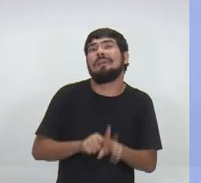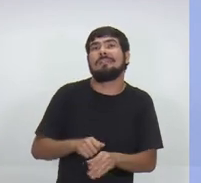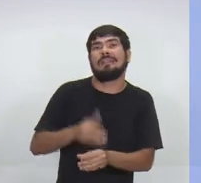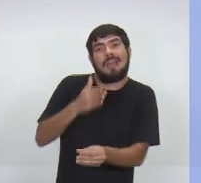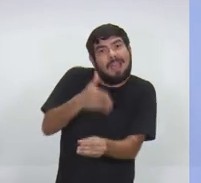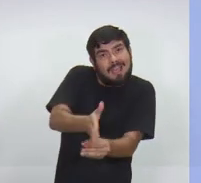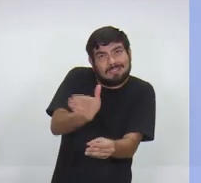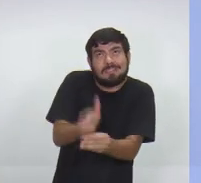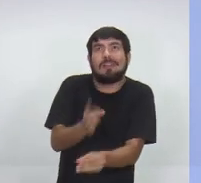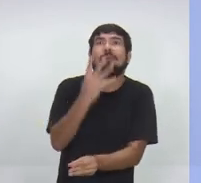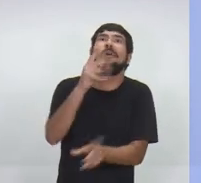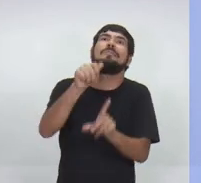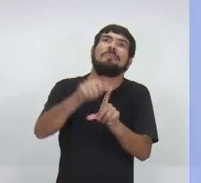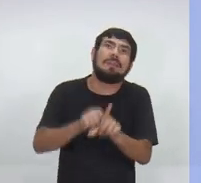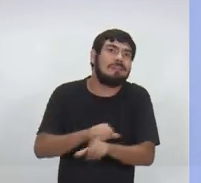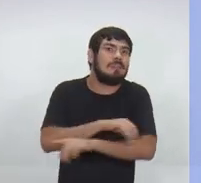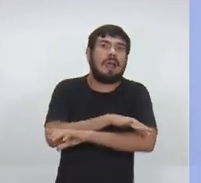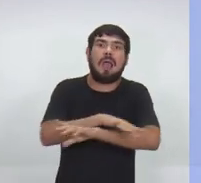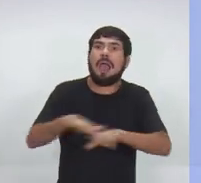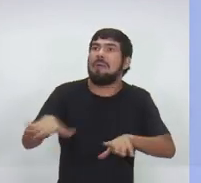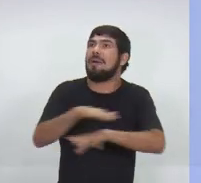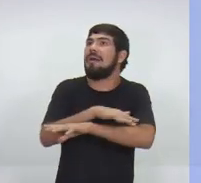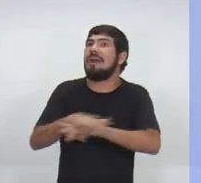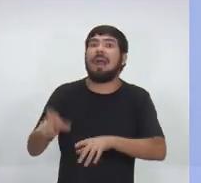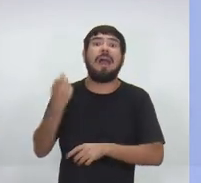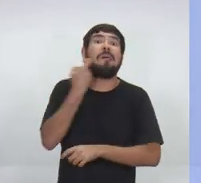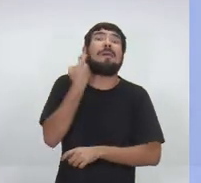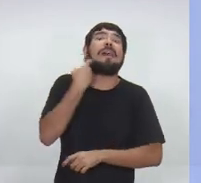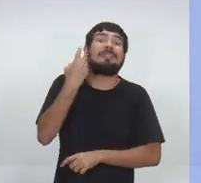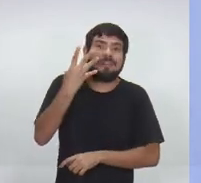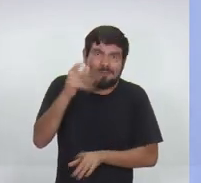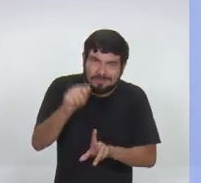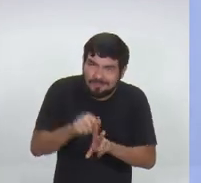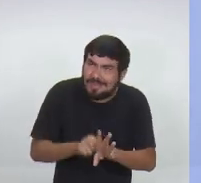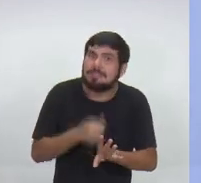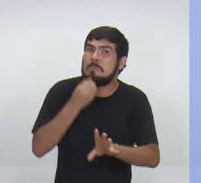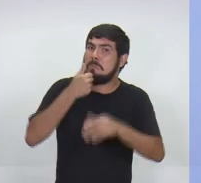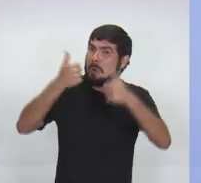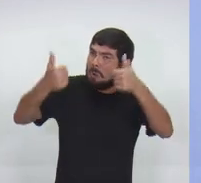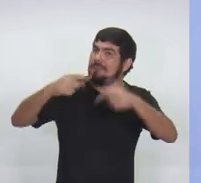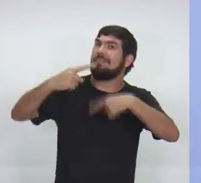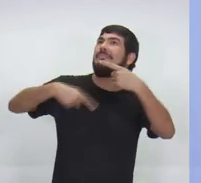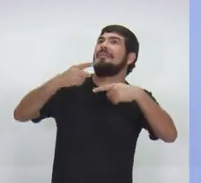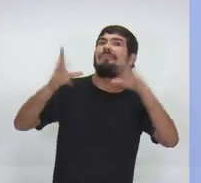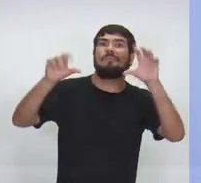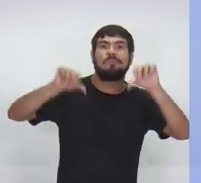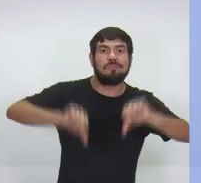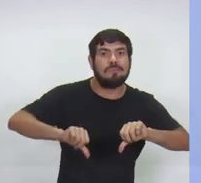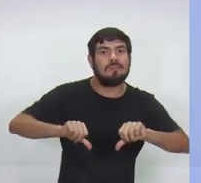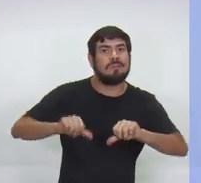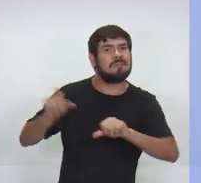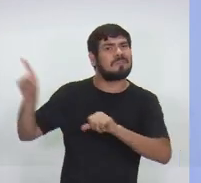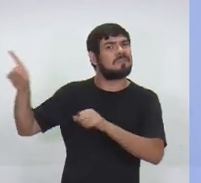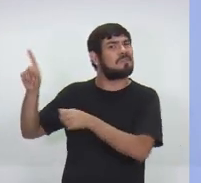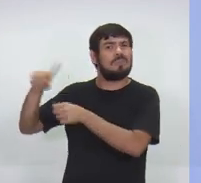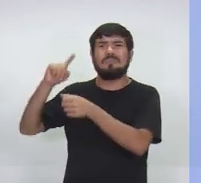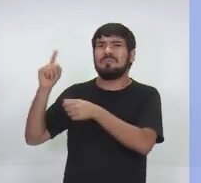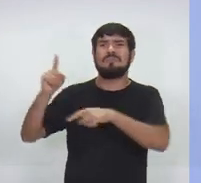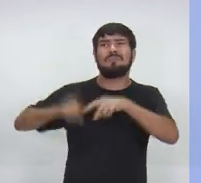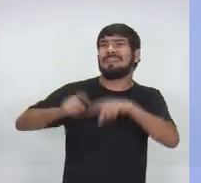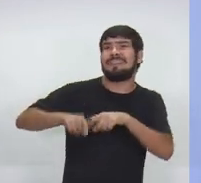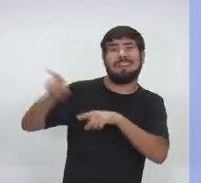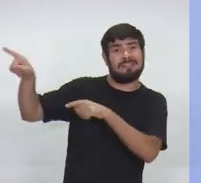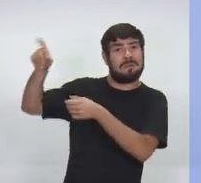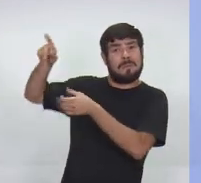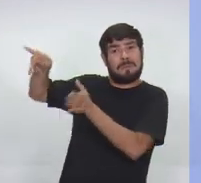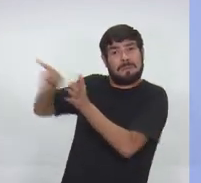vez qualquer produto nosso a pesca quatro meses todos os nossos produtos que são produzidos no interior do amazonas ele não tem